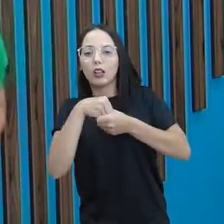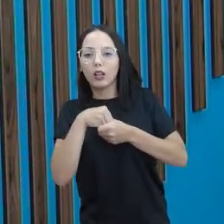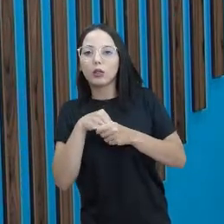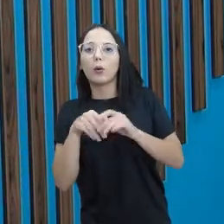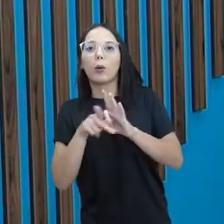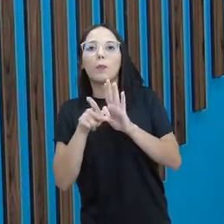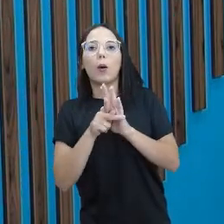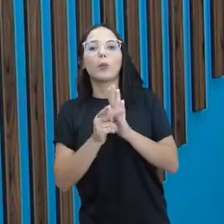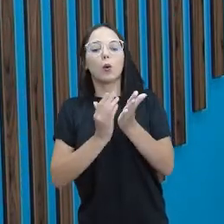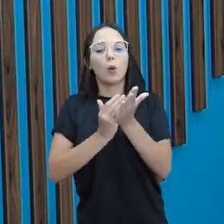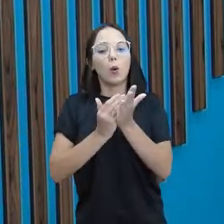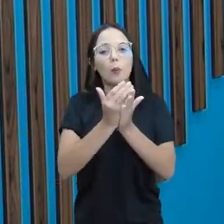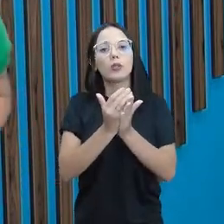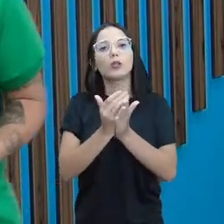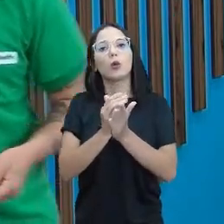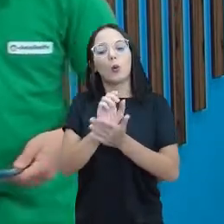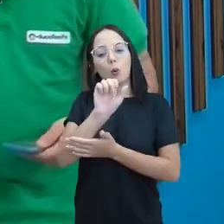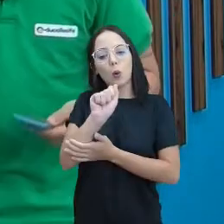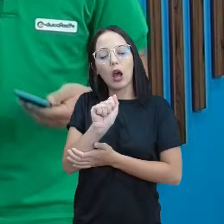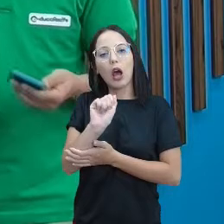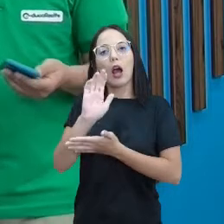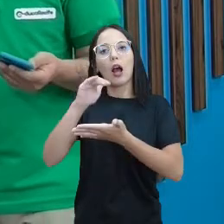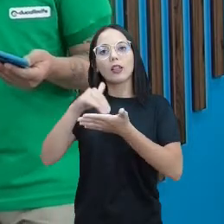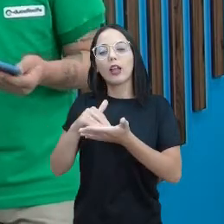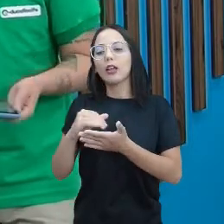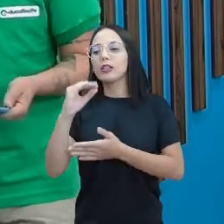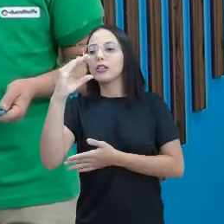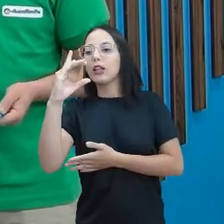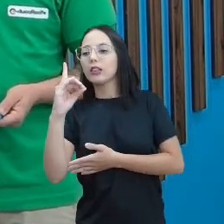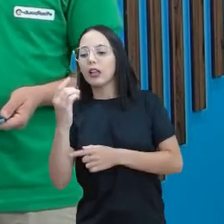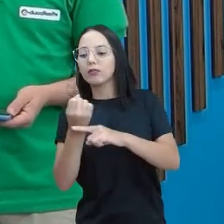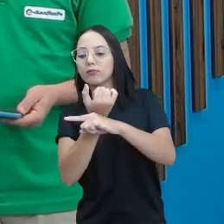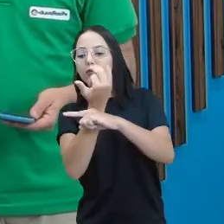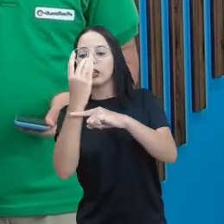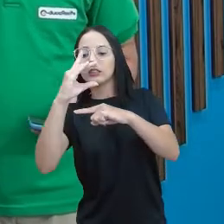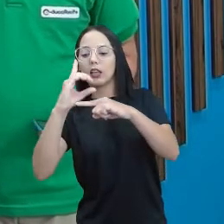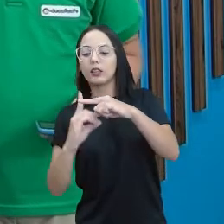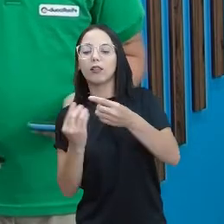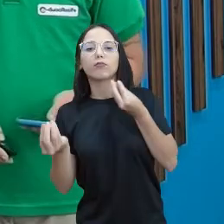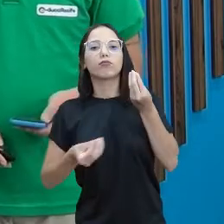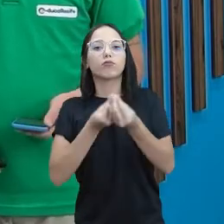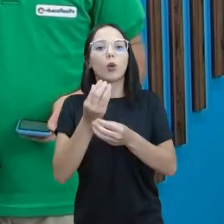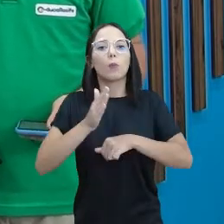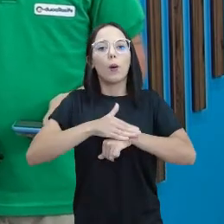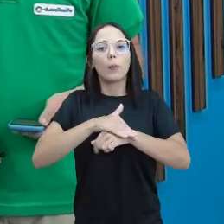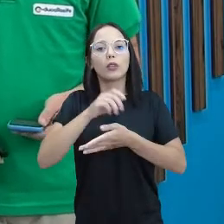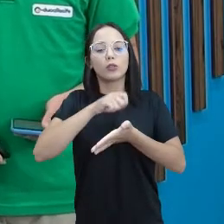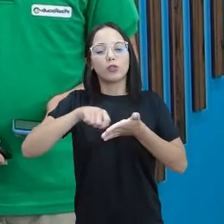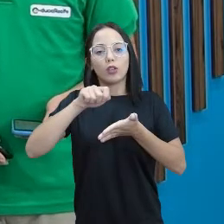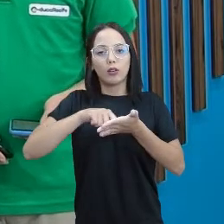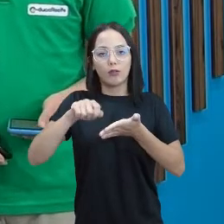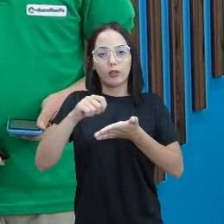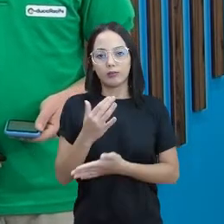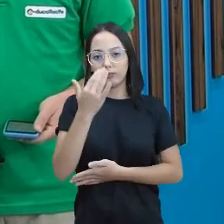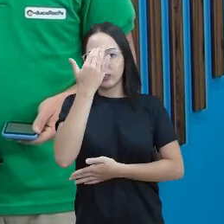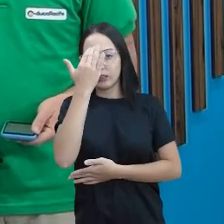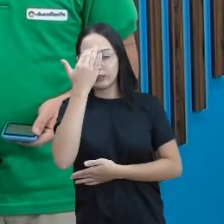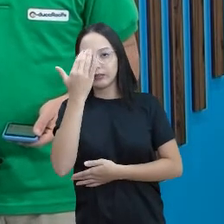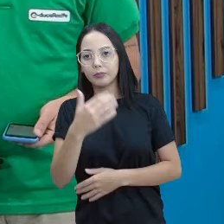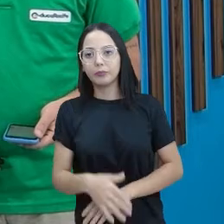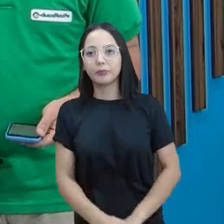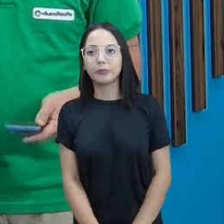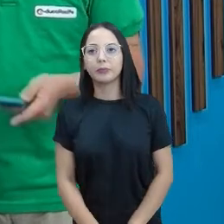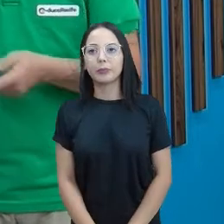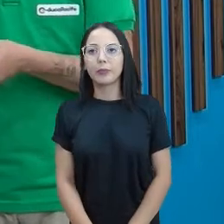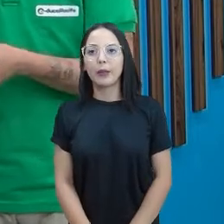da potenciação de expoente racional, como é que ele vai ficar na hora que você escrevê-la como uma radiciação,